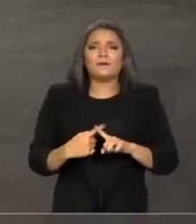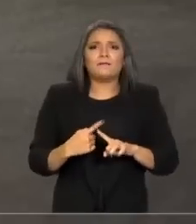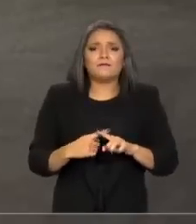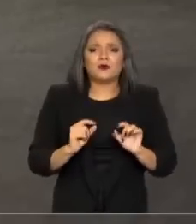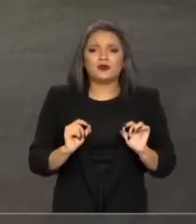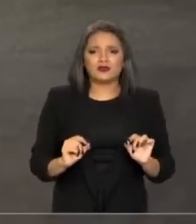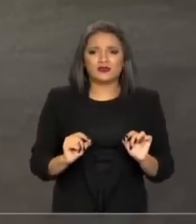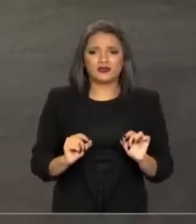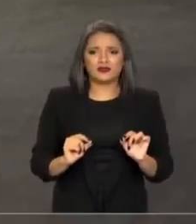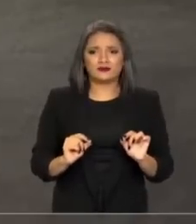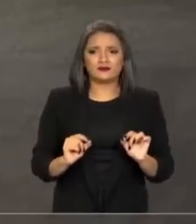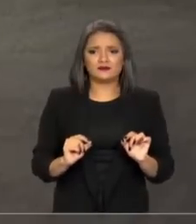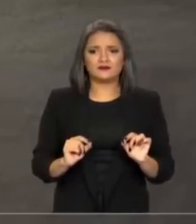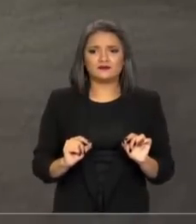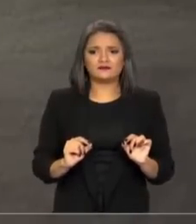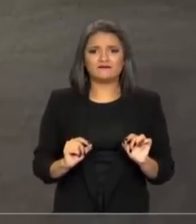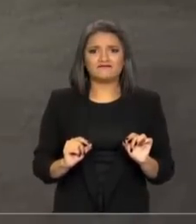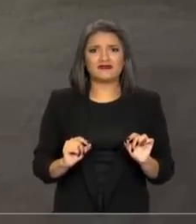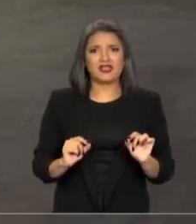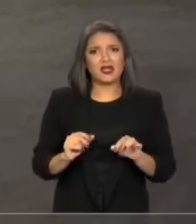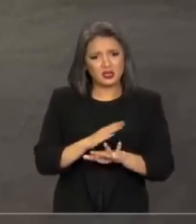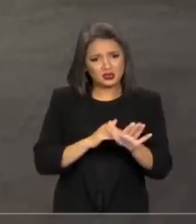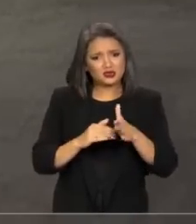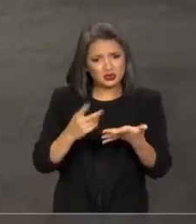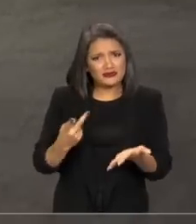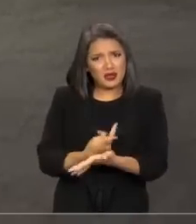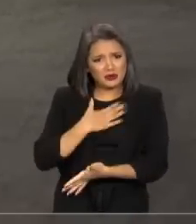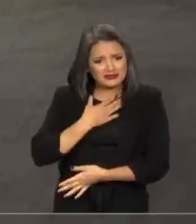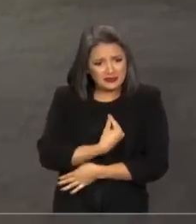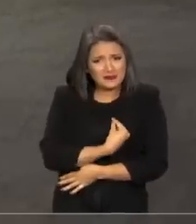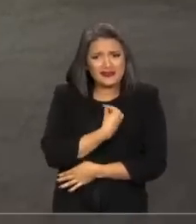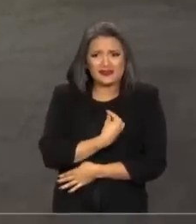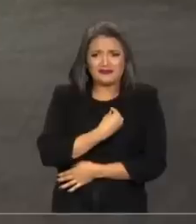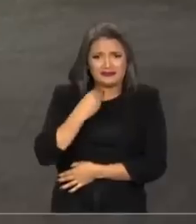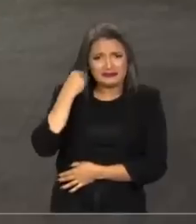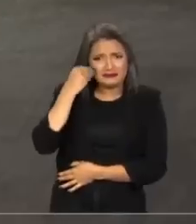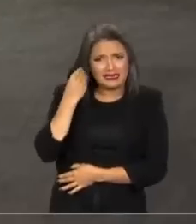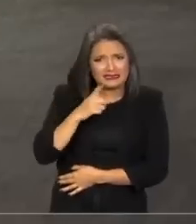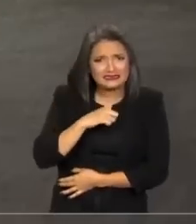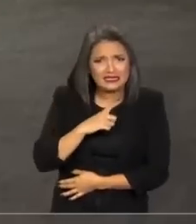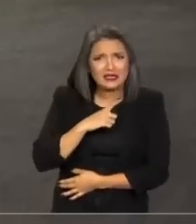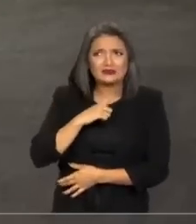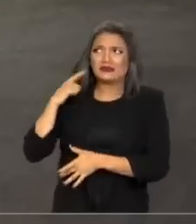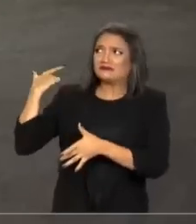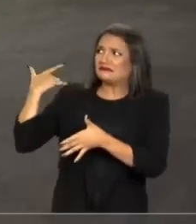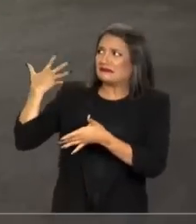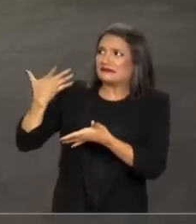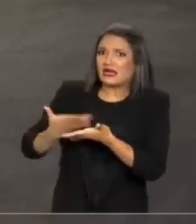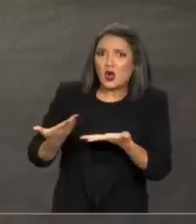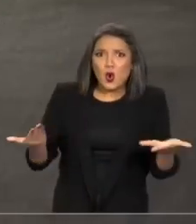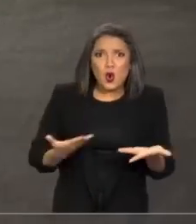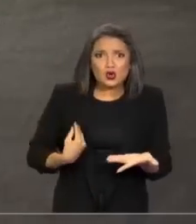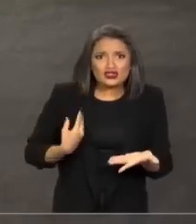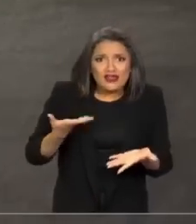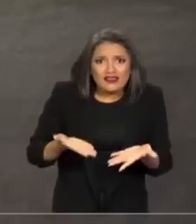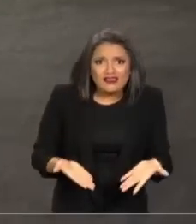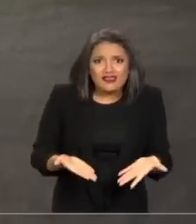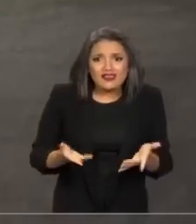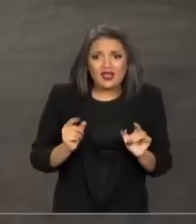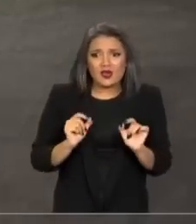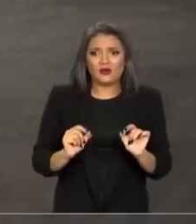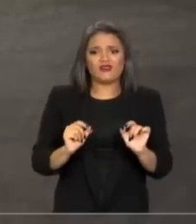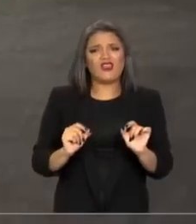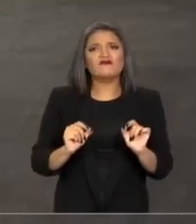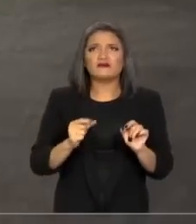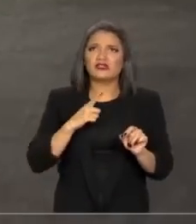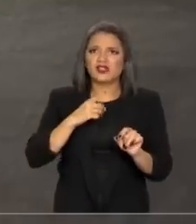quem passou o que eu passei nesses últimos anos está aqui agora é a certeza de